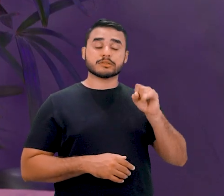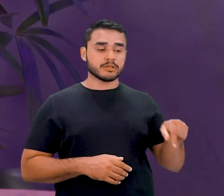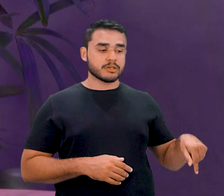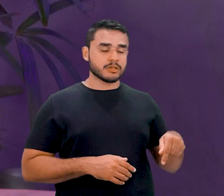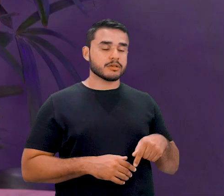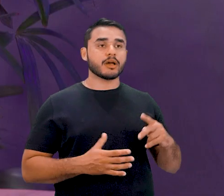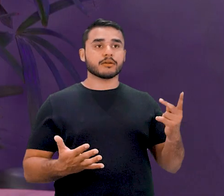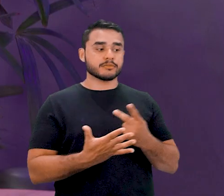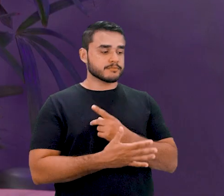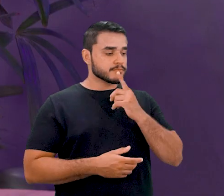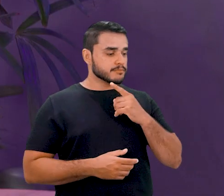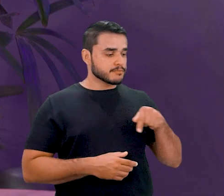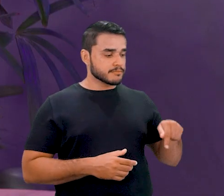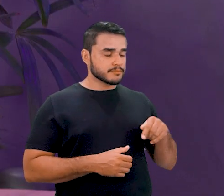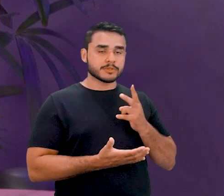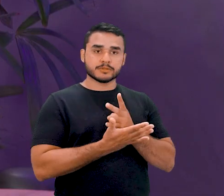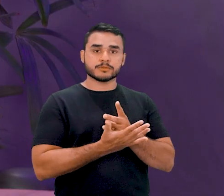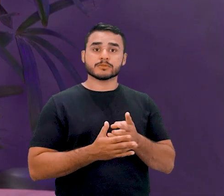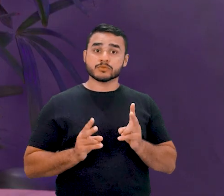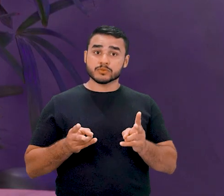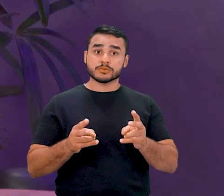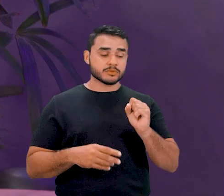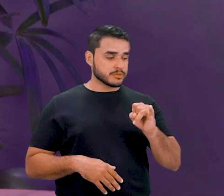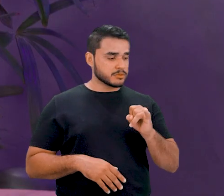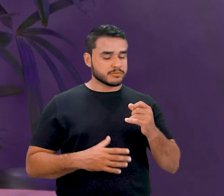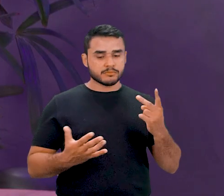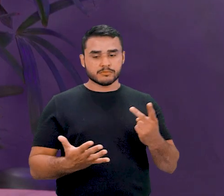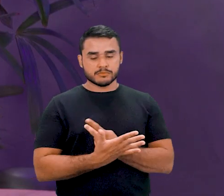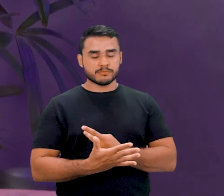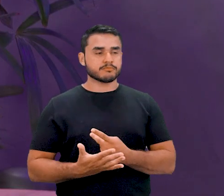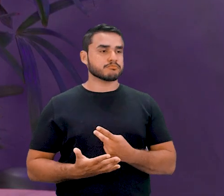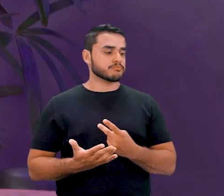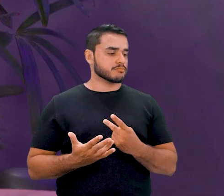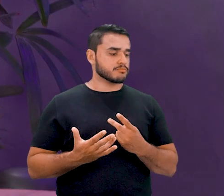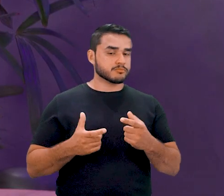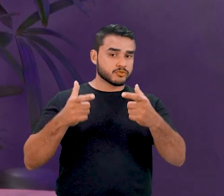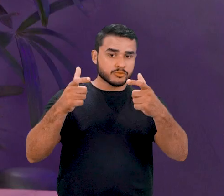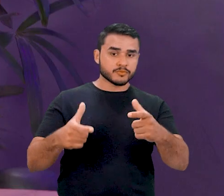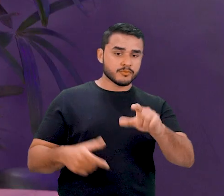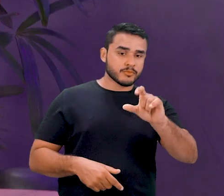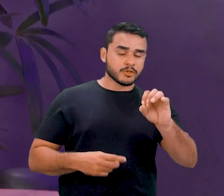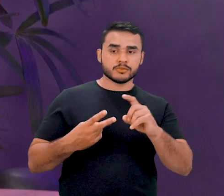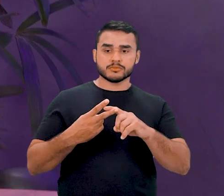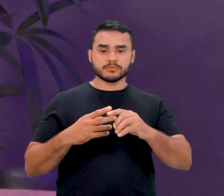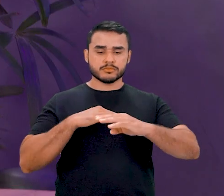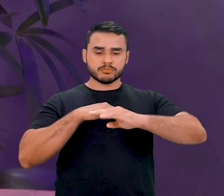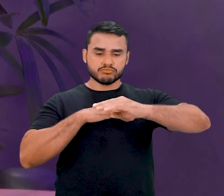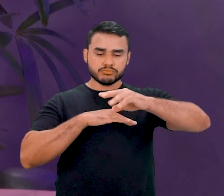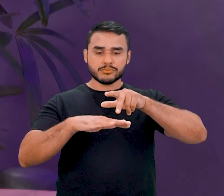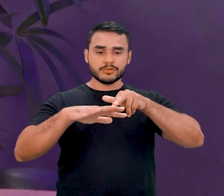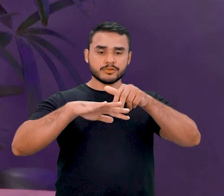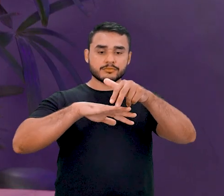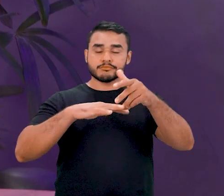rua, ela tem que estar focada. Se tem um degrau, se tem uma lixeira, se tem uma moto em cima da calçada. E lembrando